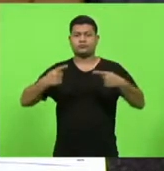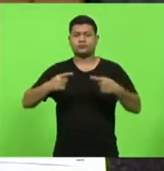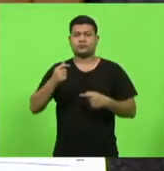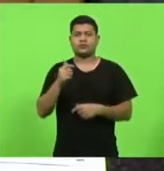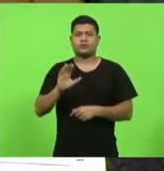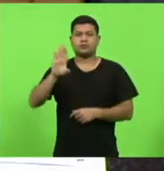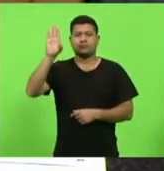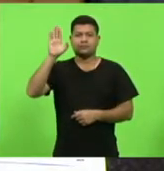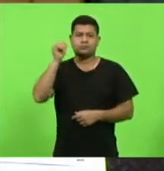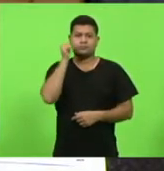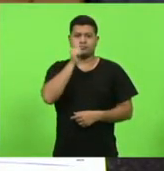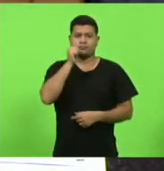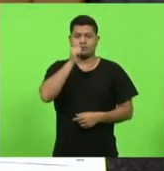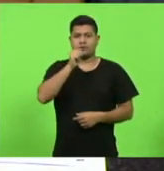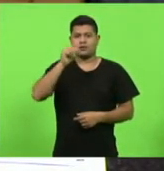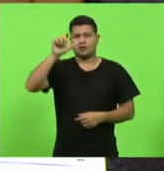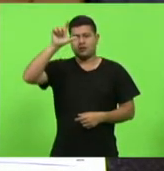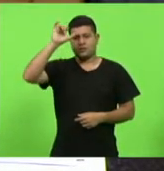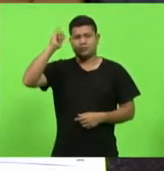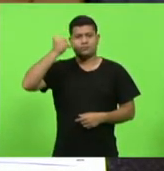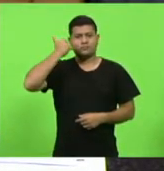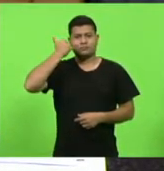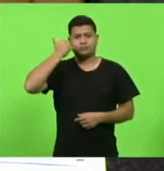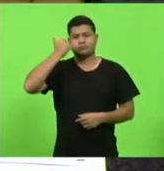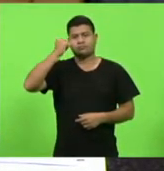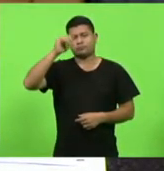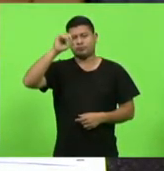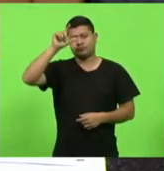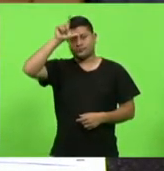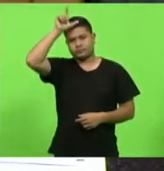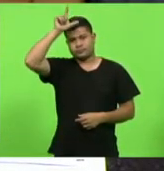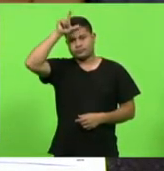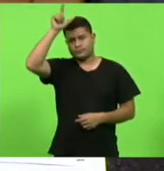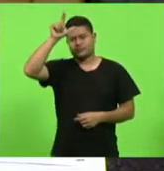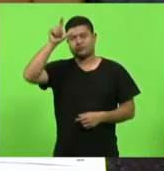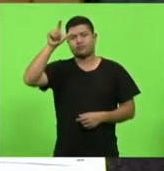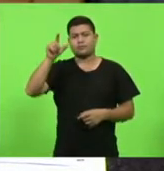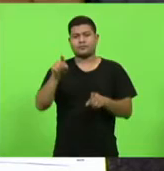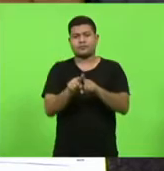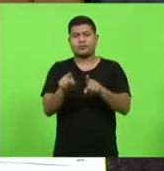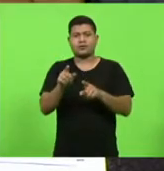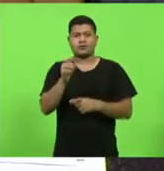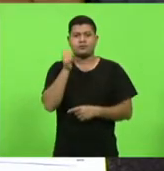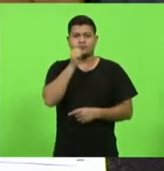Lopes, Sargento Lima, Fabiano da Luz e as senhoras deputadas Ana Campagnolo,